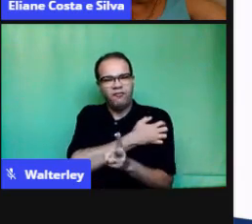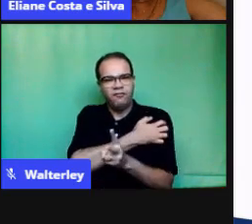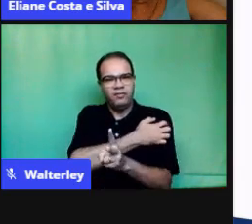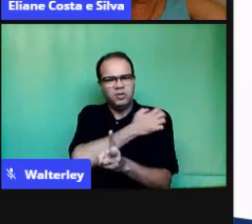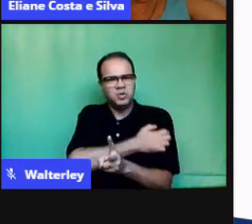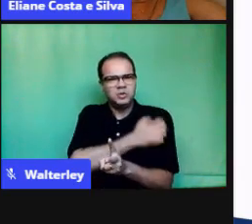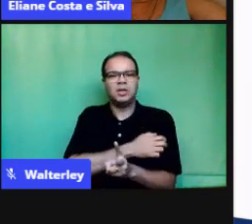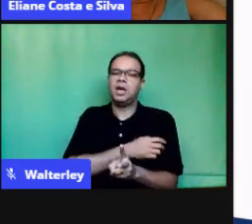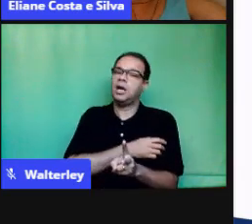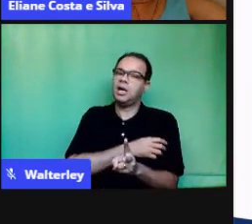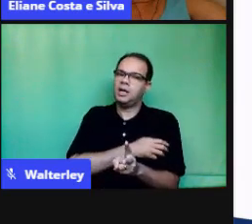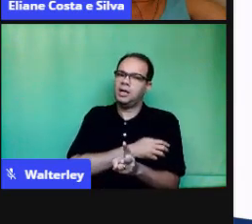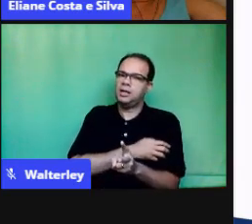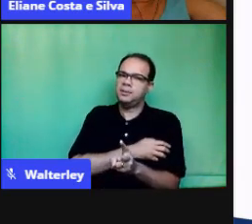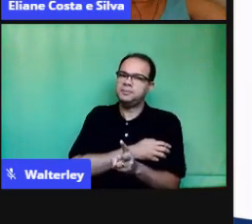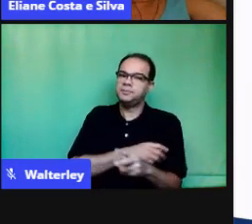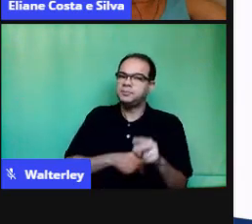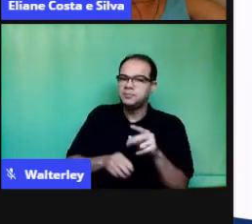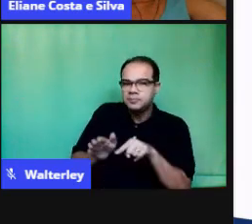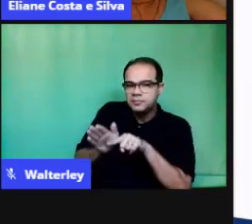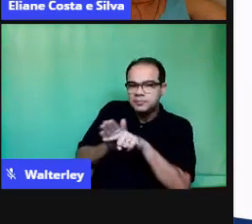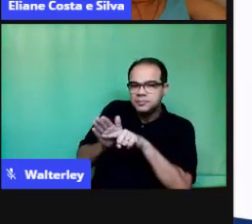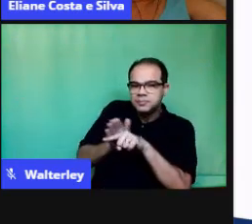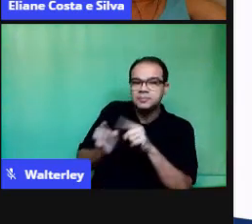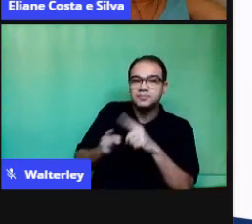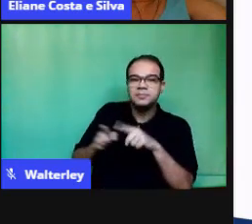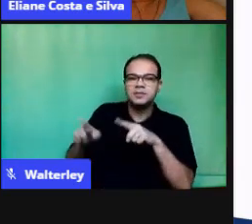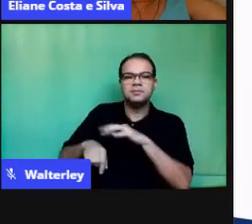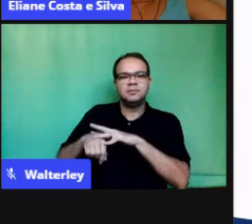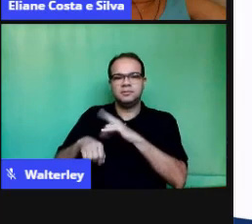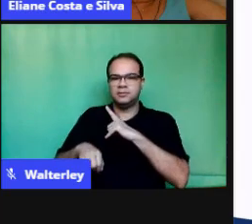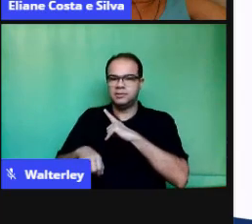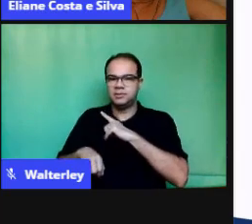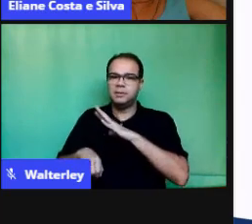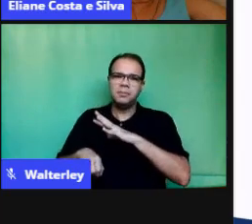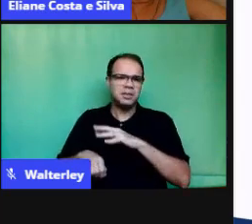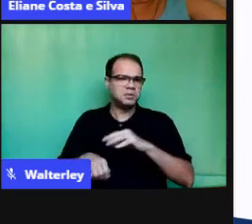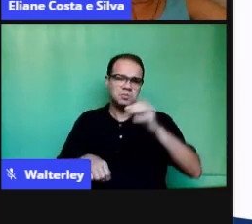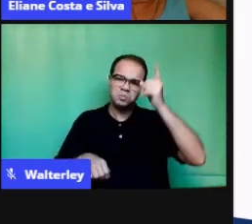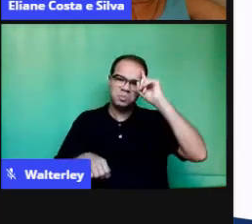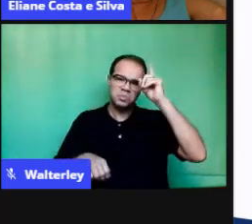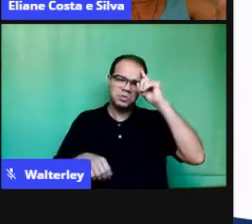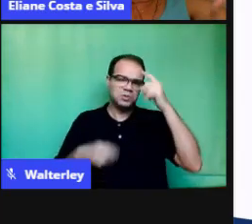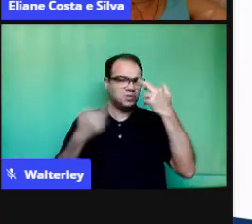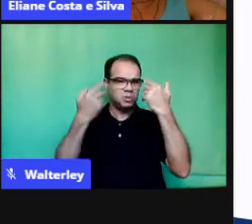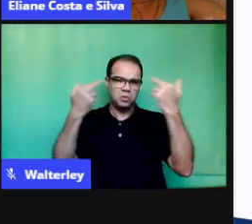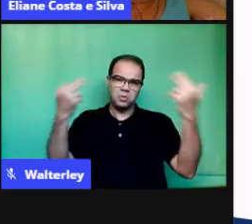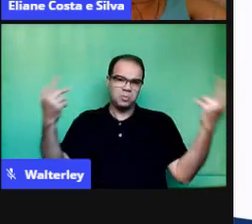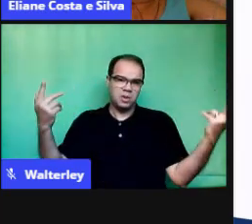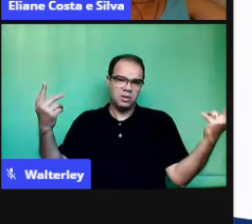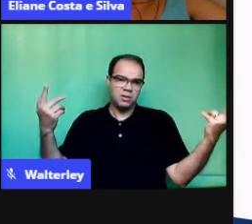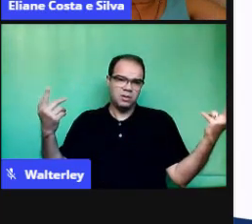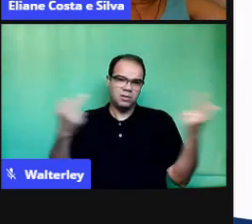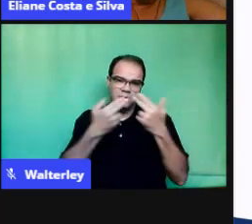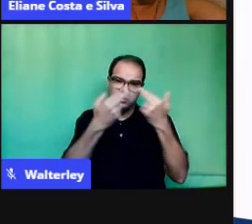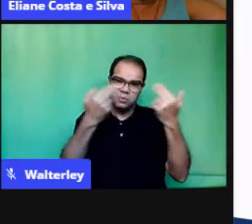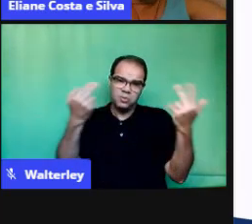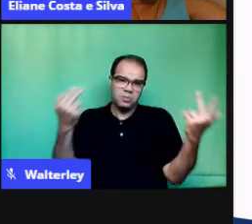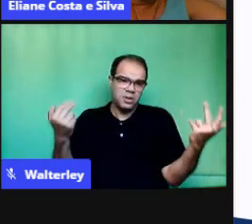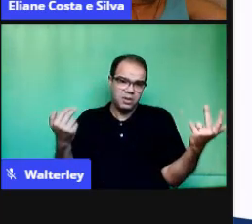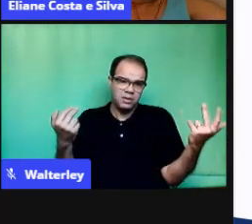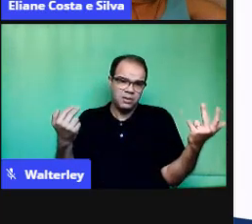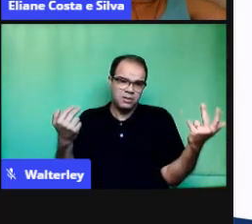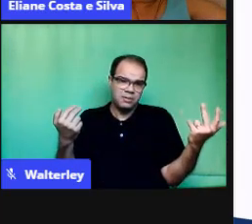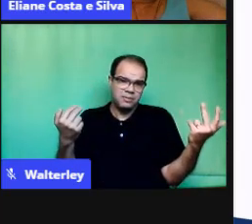agregadas, mas no dia a dia eles se manifestam fazendo procedimentos de autolimpeza, principalmente um quadrúpede que não